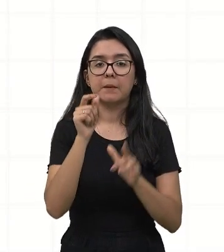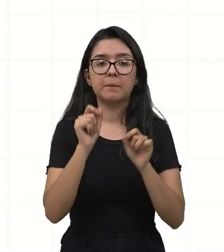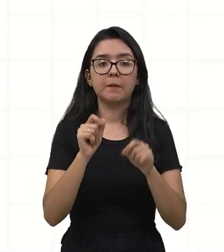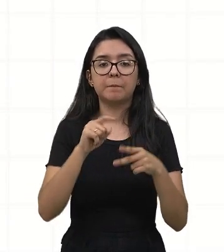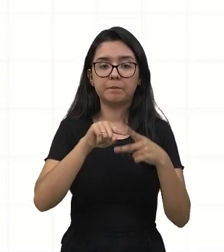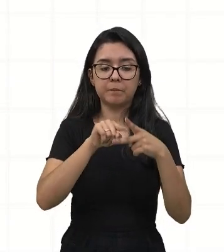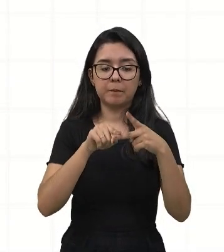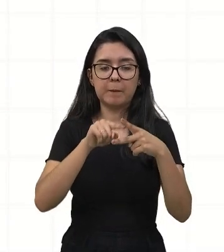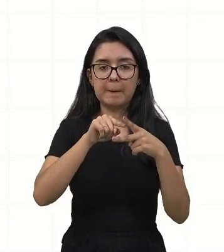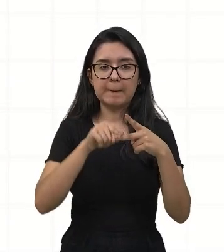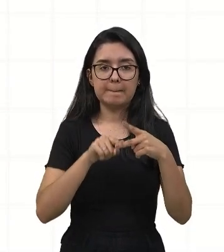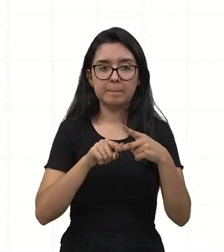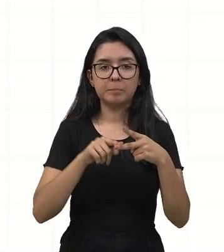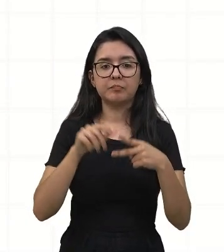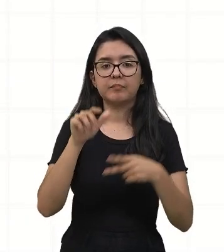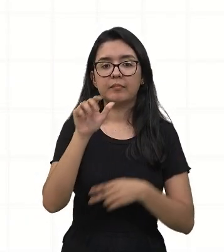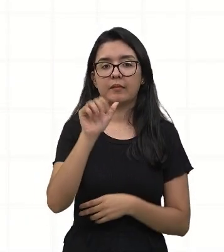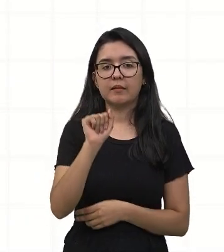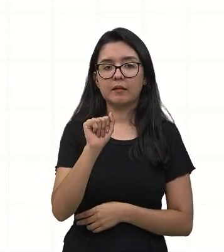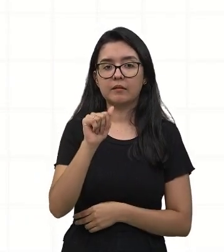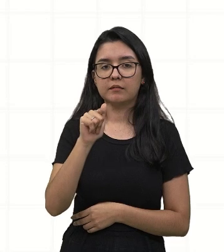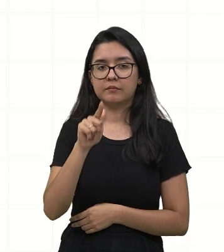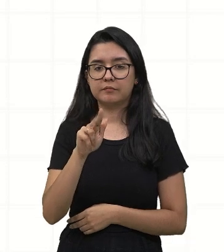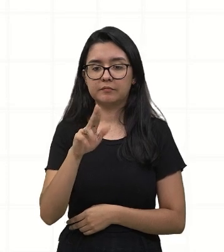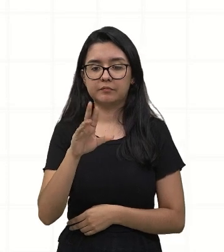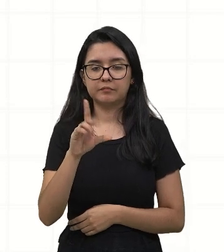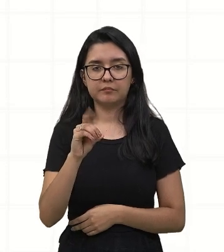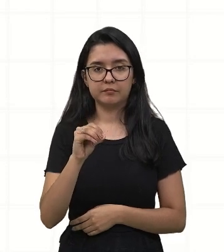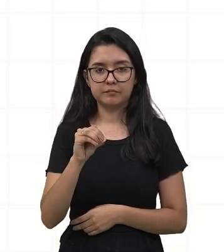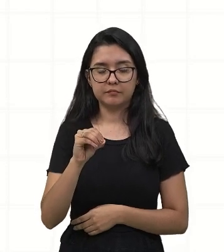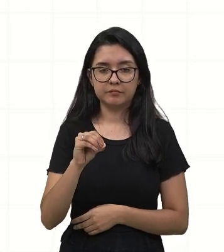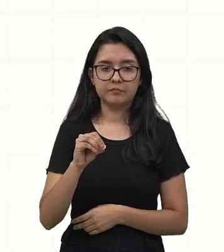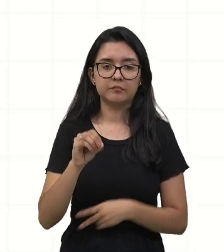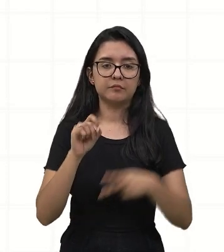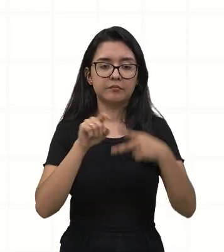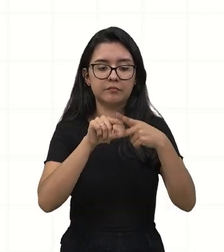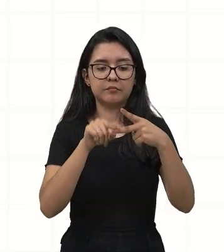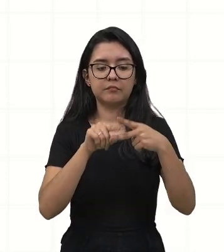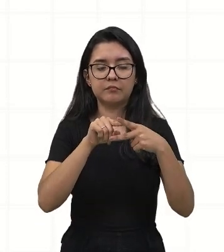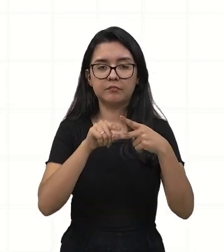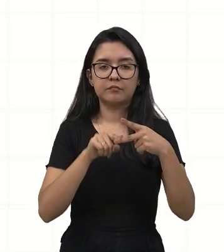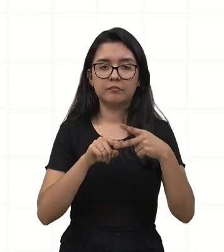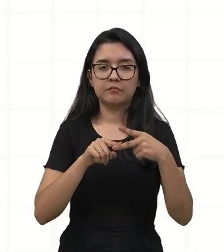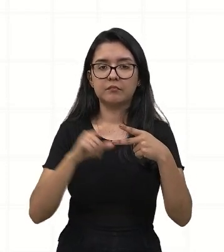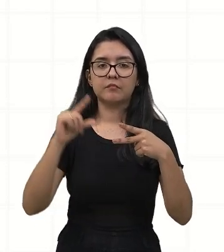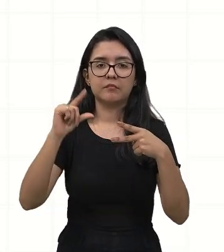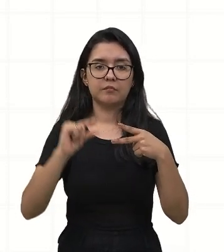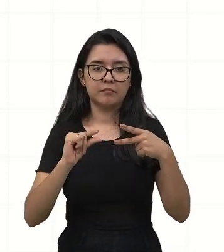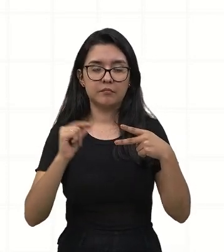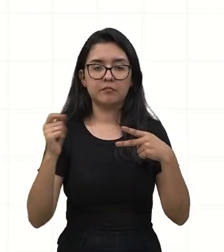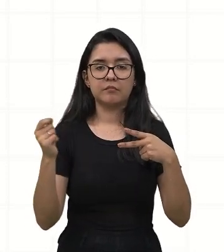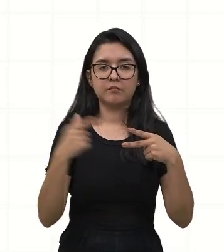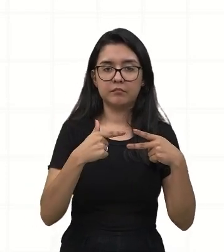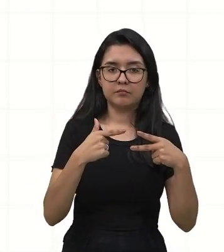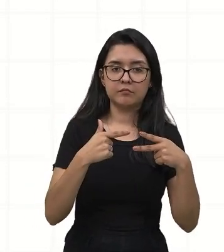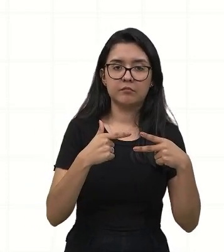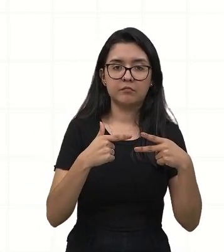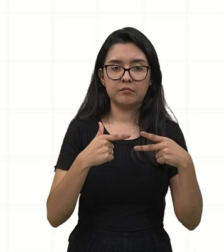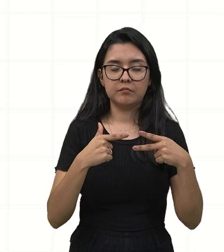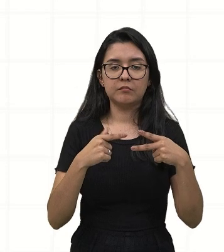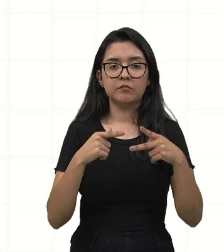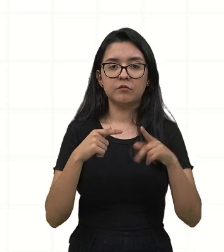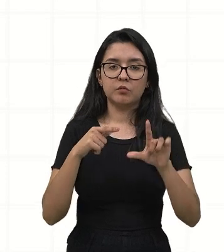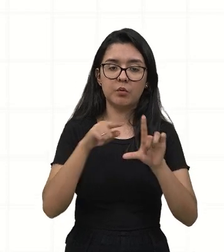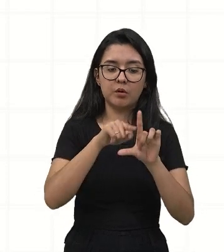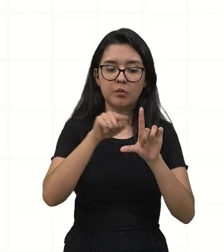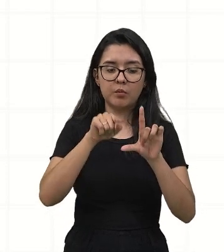ângulo agudo. O que é um ângulo agudo? É um ângulo cuja medida da abertura é menor do que a medida da abertura de um ângulo reto.